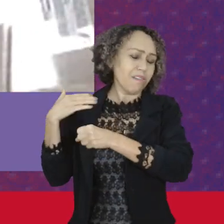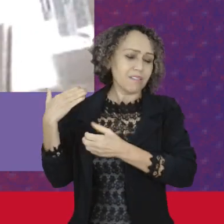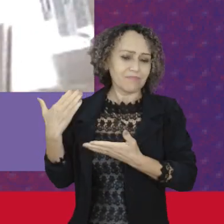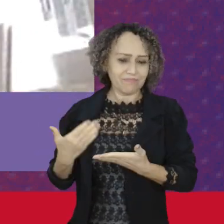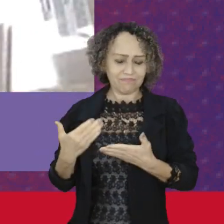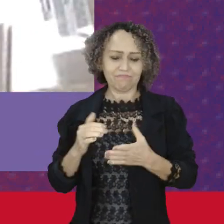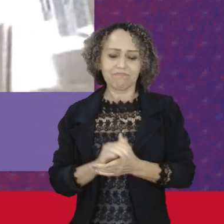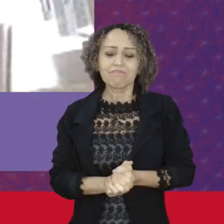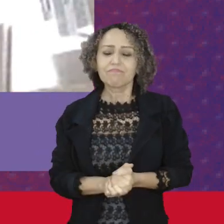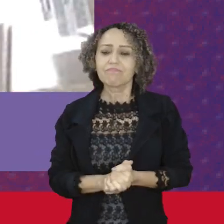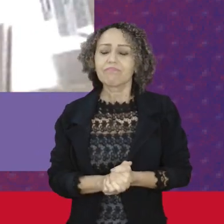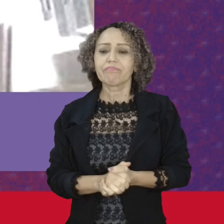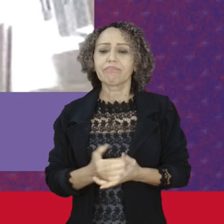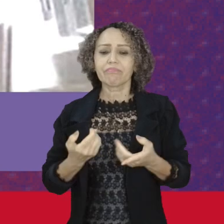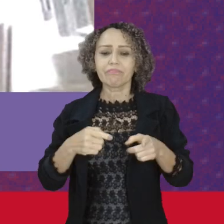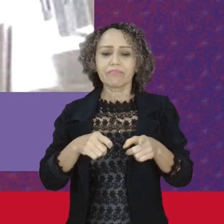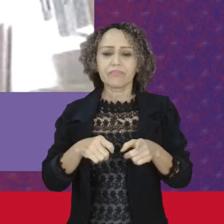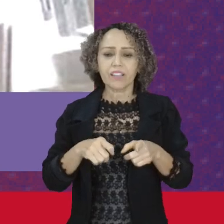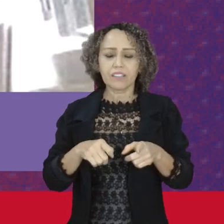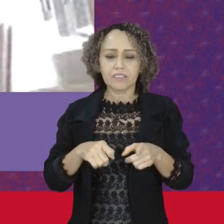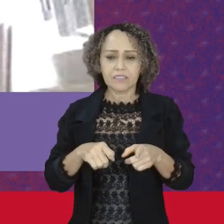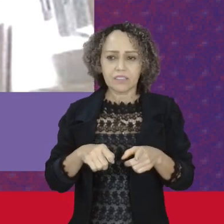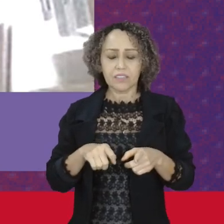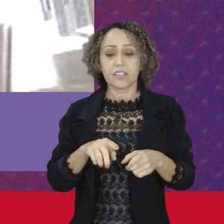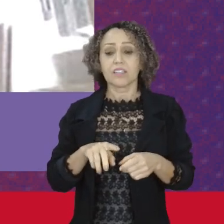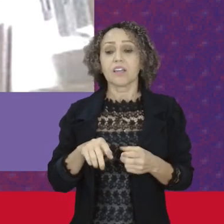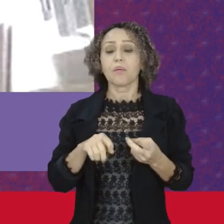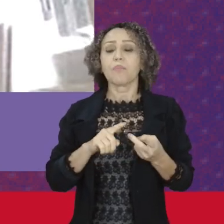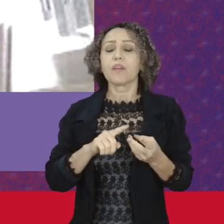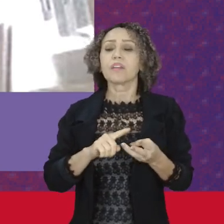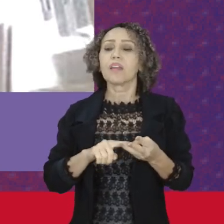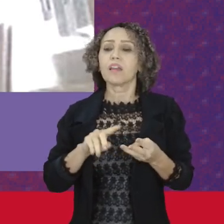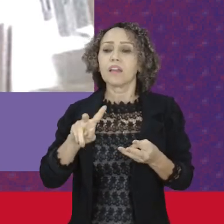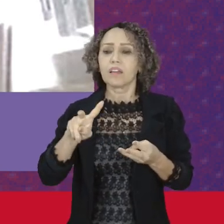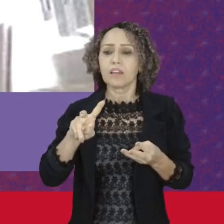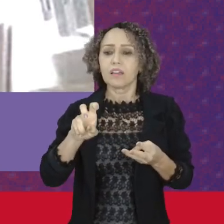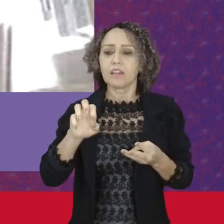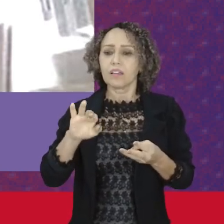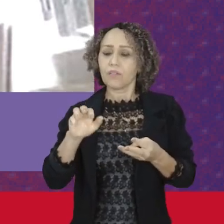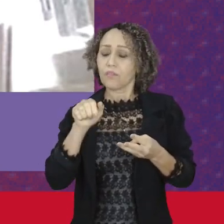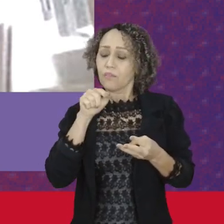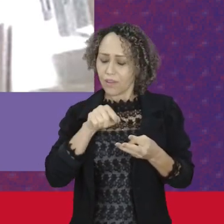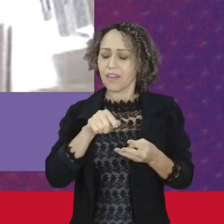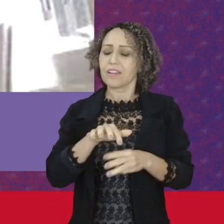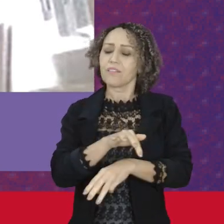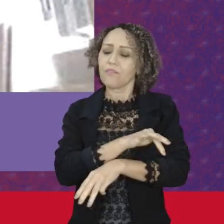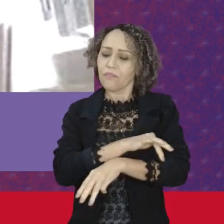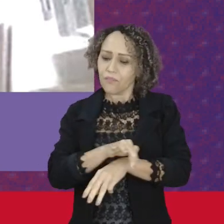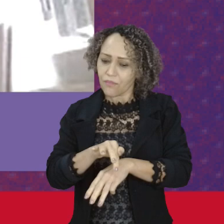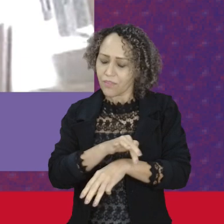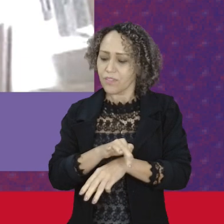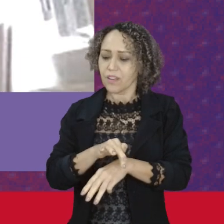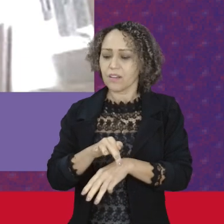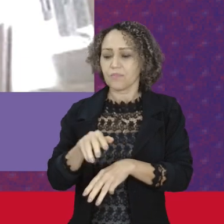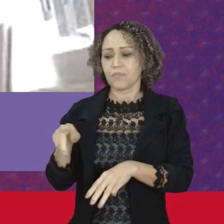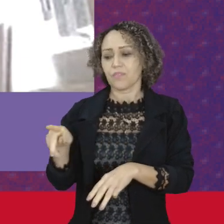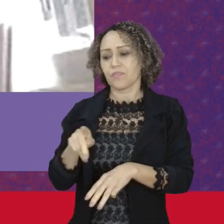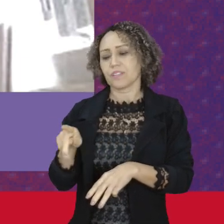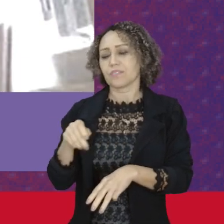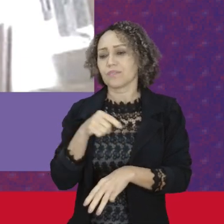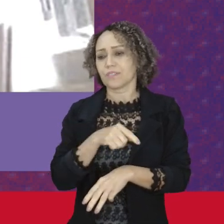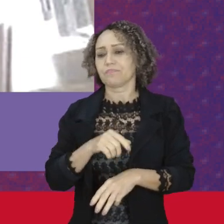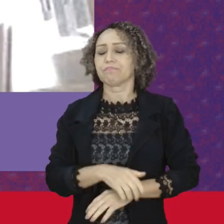Então, estamos aqui então, com a Vera Soares, que é professora de Física, para a gente conversar um pouco da